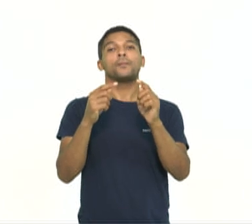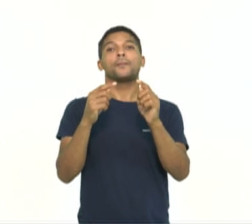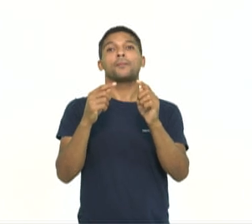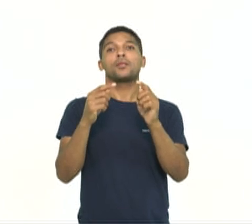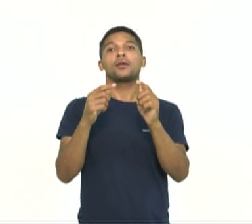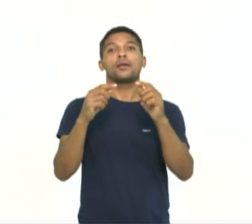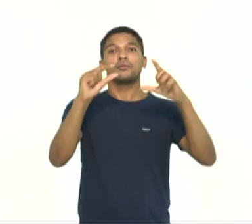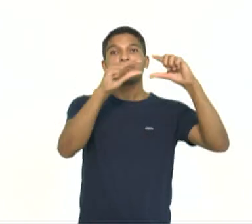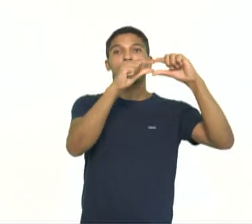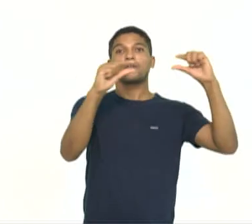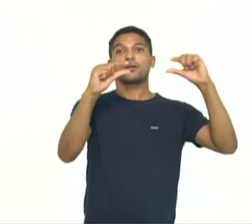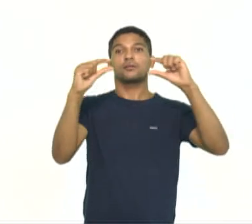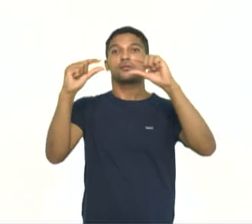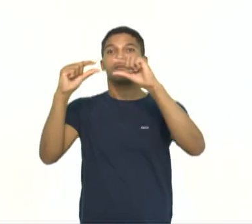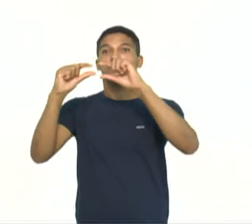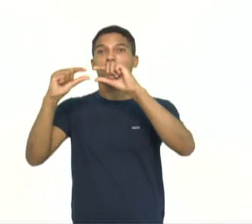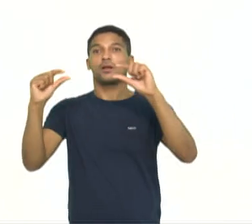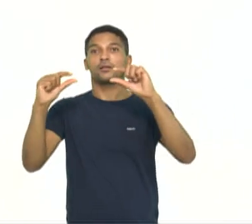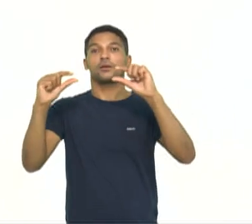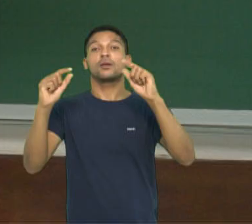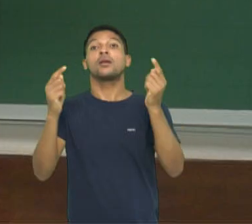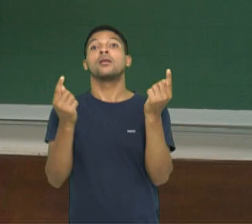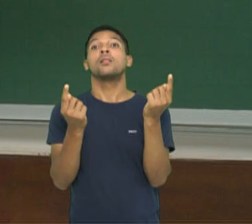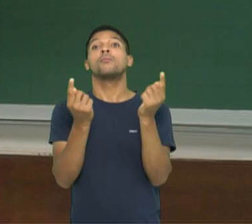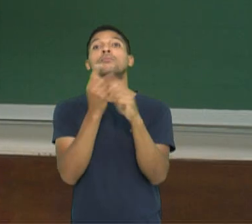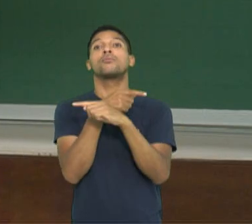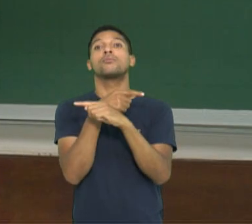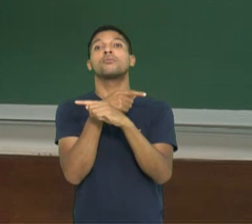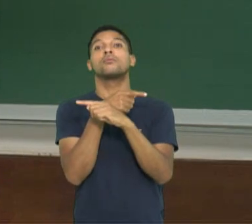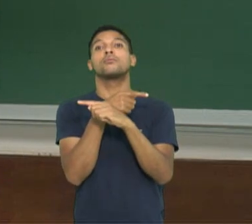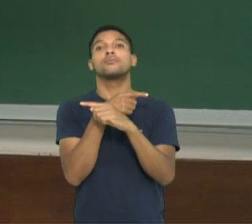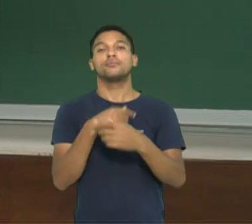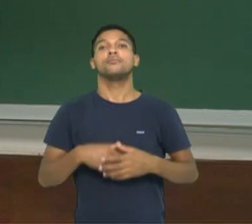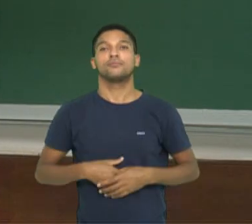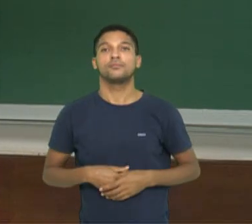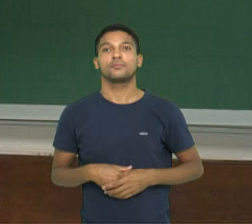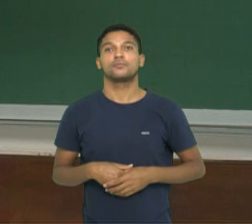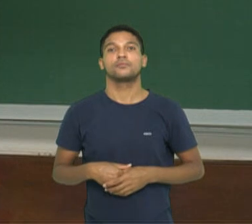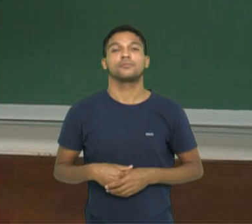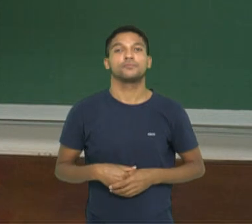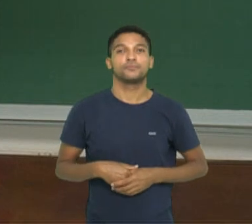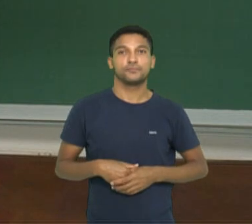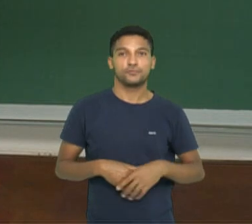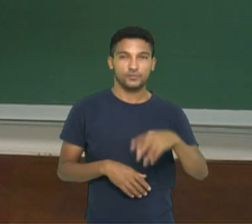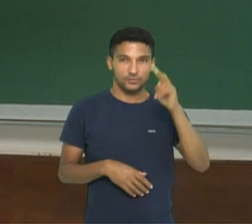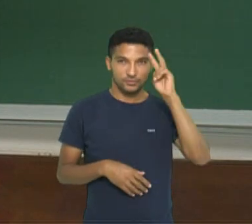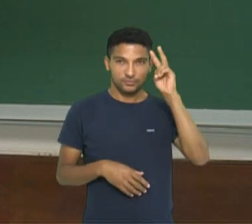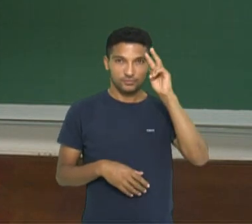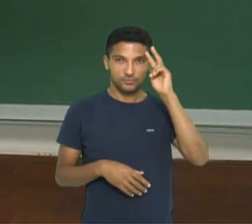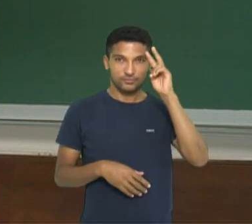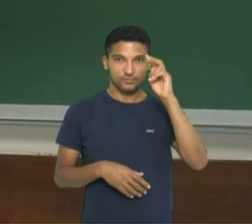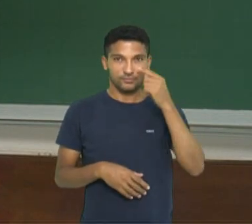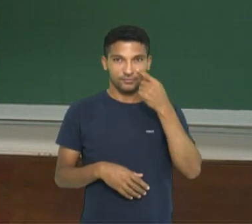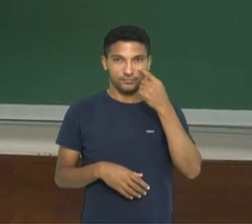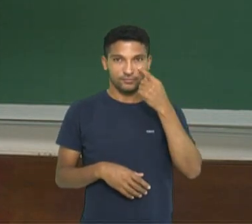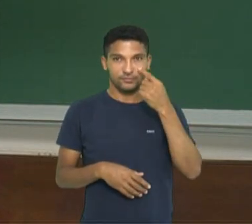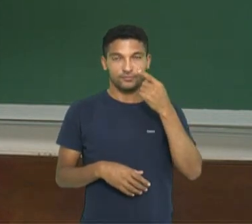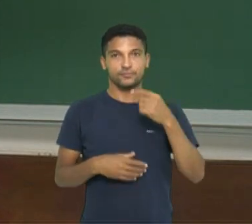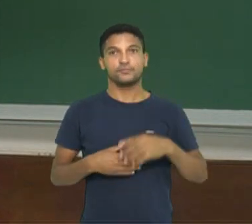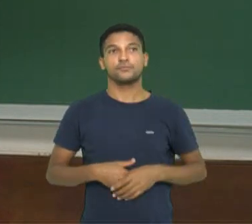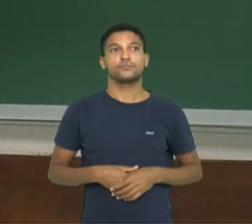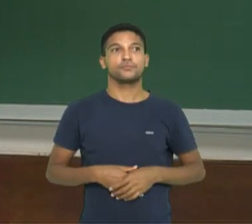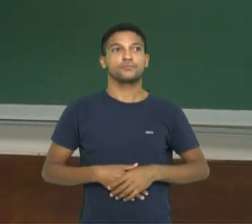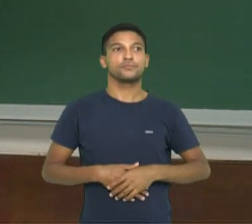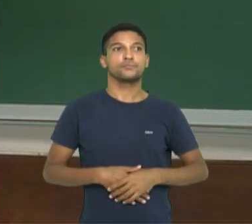contra, contrário, né, aquilo que se opõe, que é adverso. Né? Lembrem da palavra adversário, que aí vocês não erram, né? Então, eu vou pedir